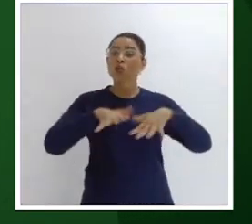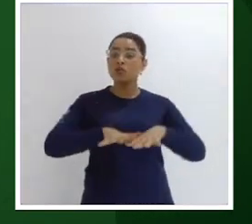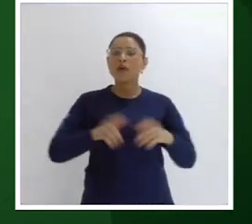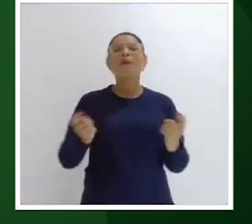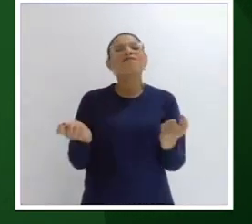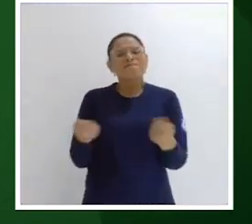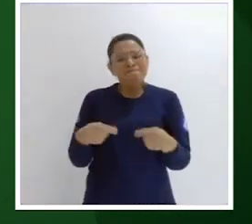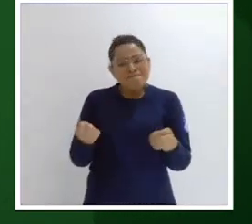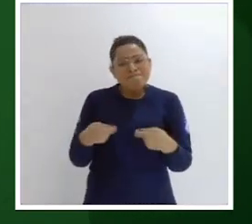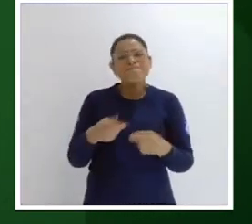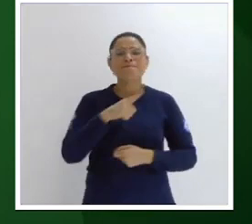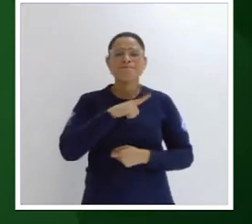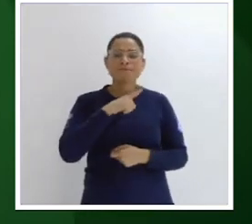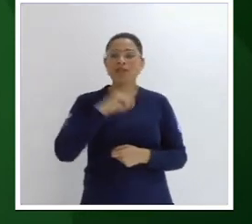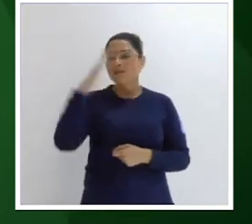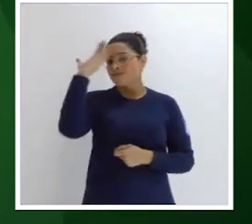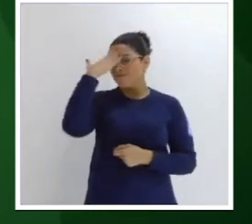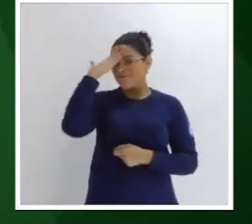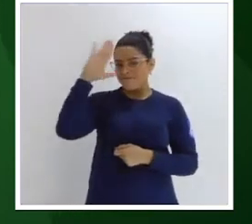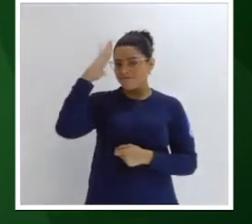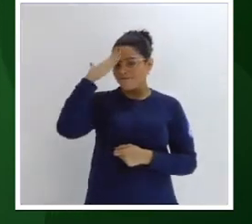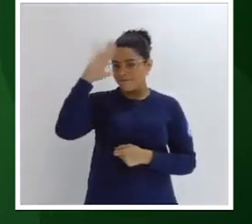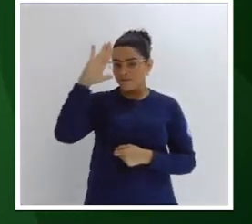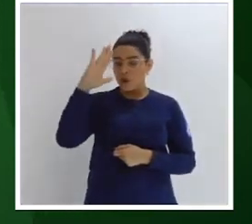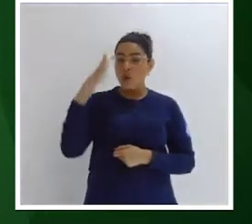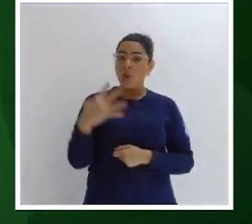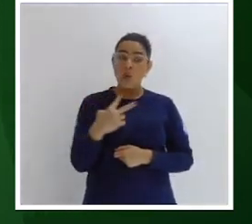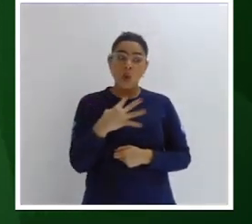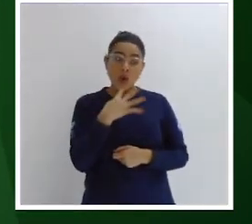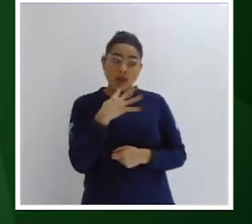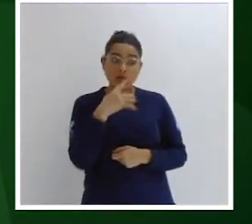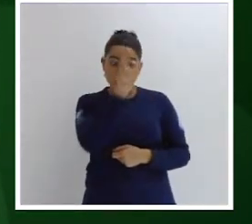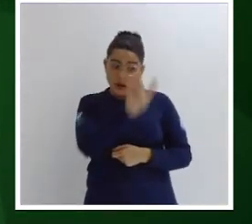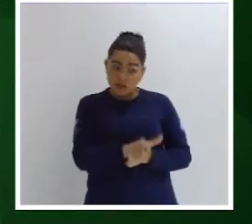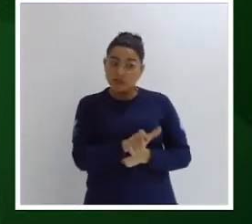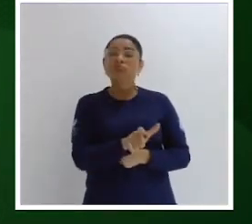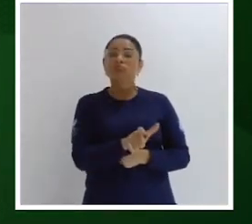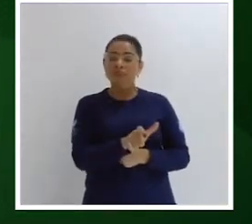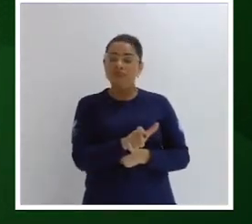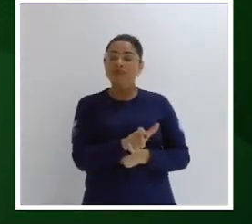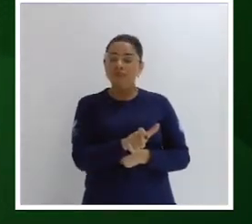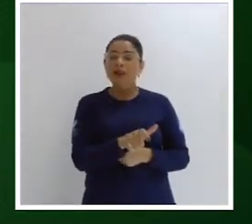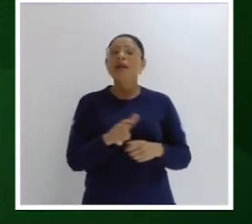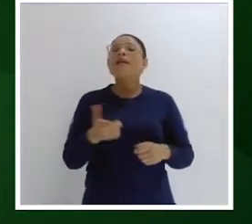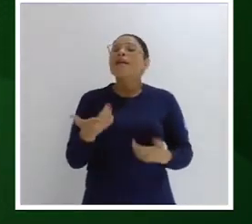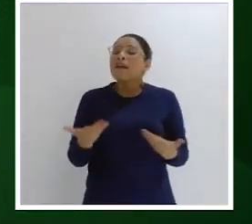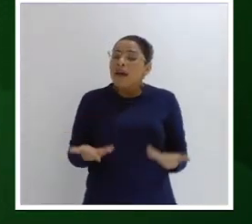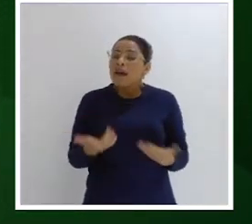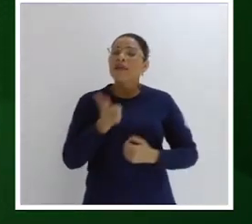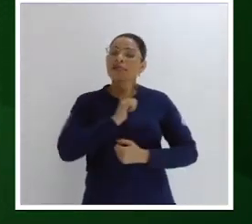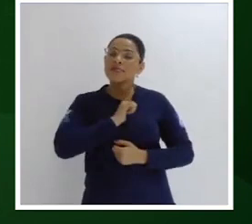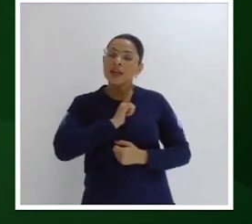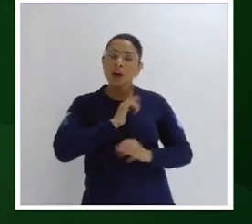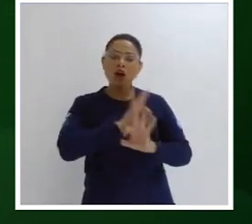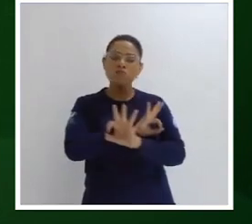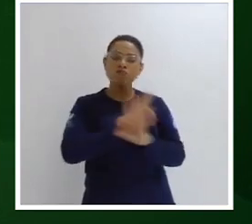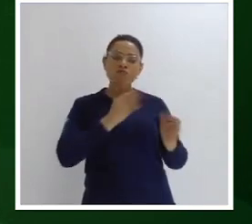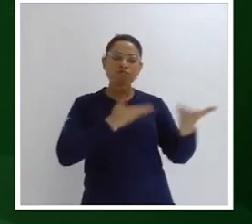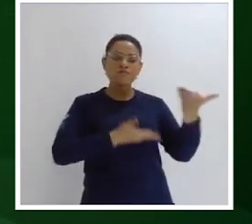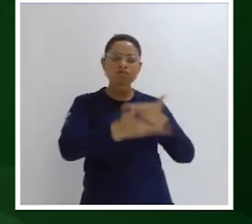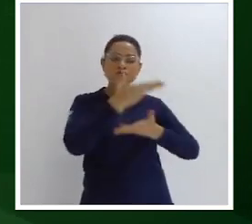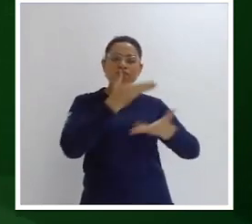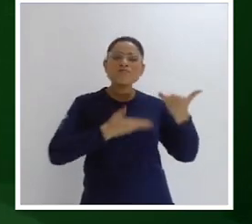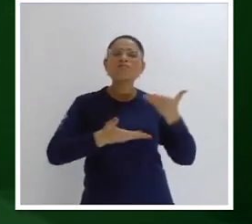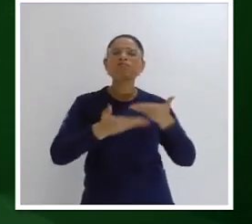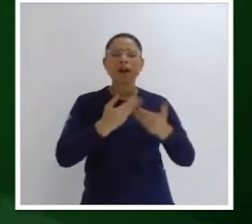capacidade de entender e reconhecer o outro e assim ter o privilégio de conviver e